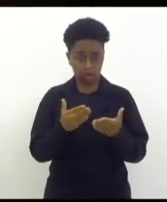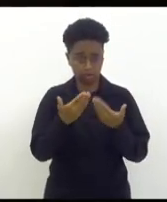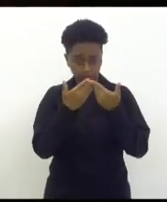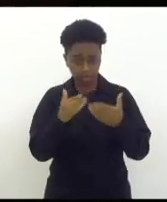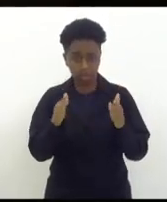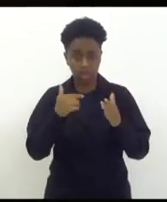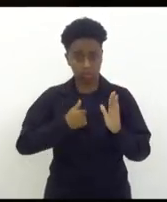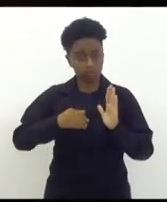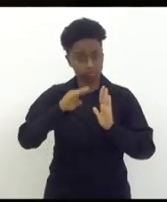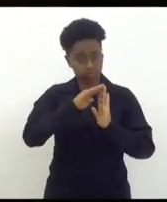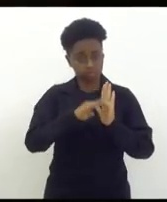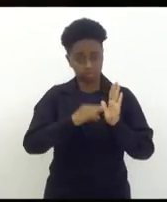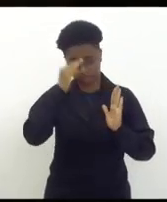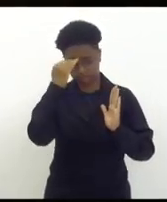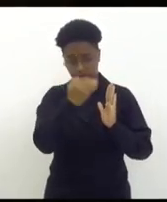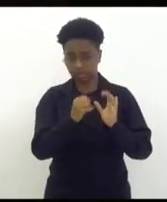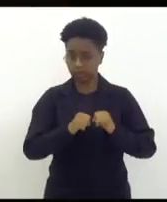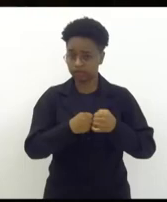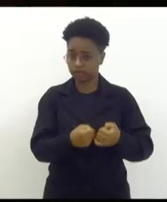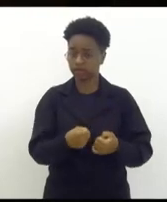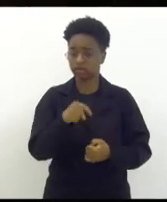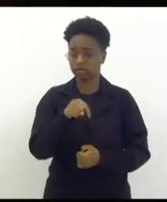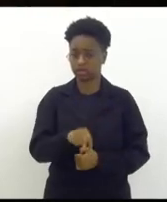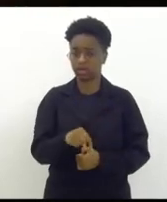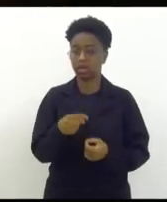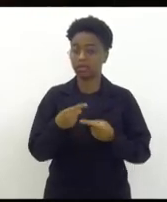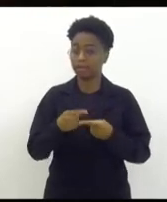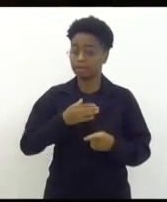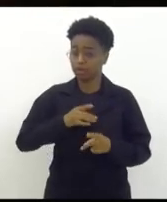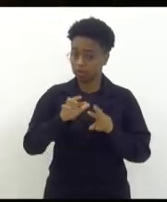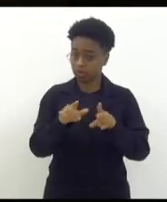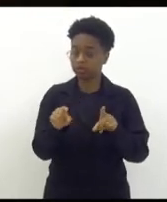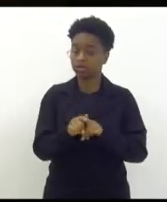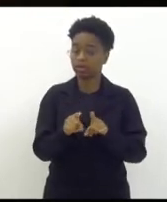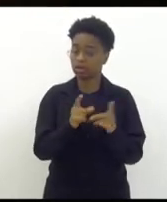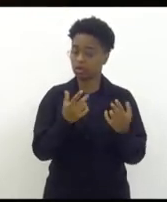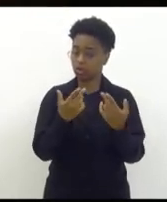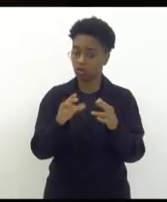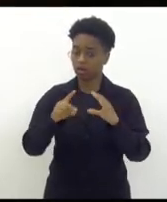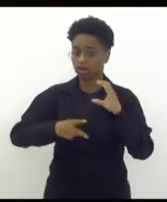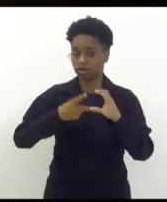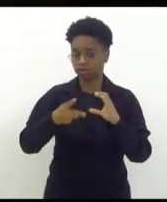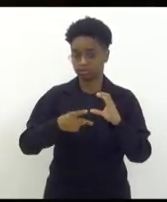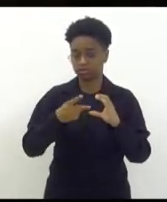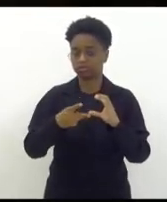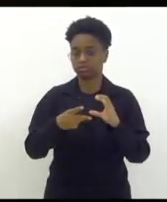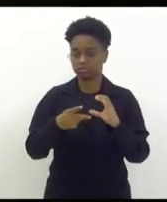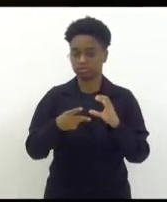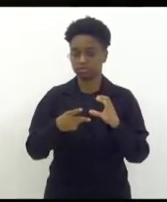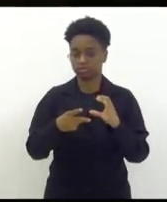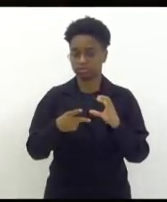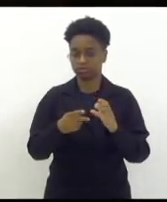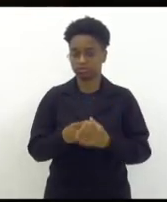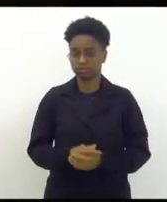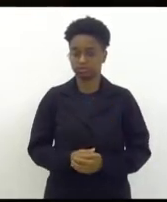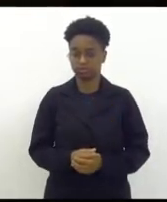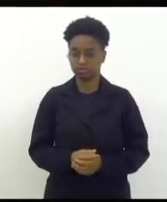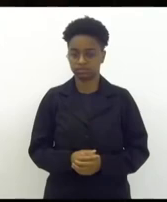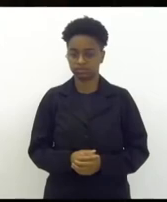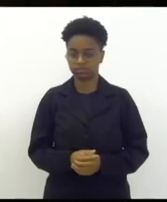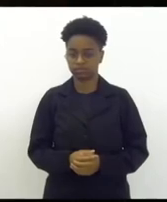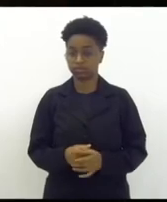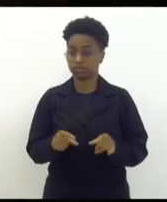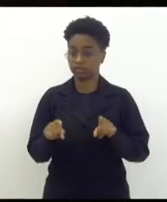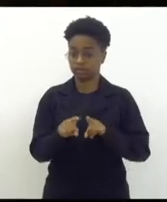defendo aqui na Assembleia Legislativa que meu irmão defende na Câmara Municipal Vereador Rogério Amorim inclusive